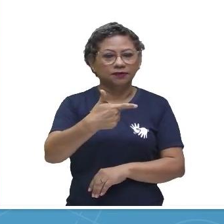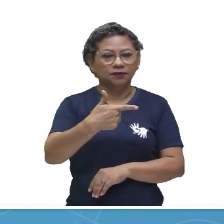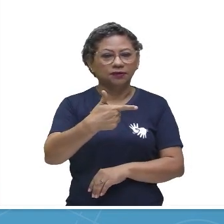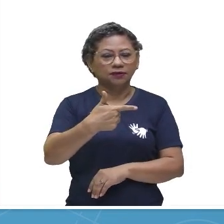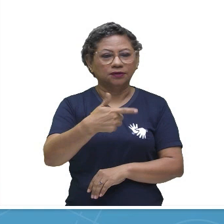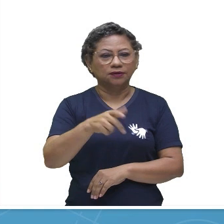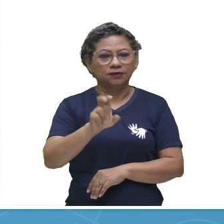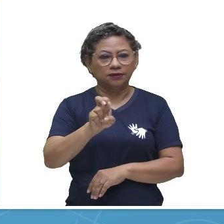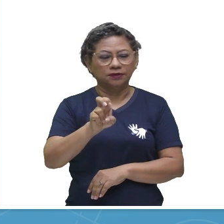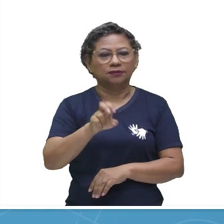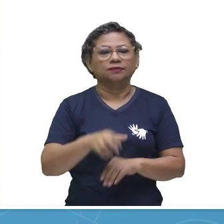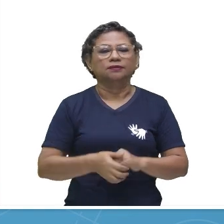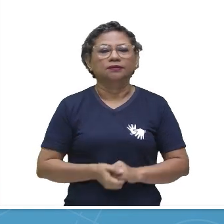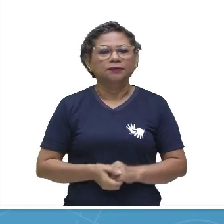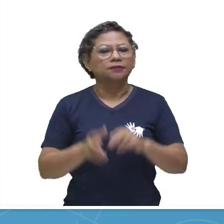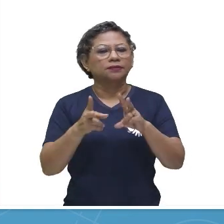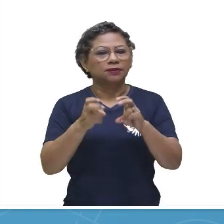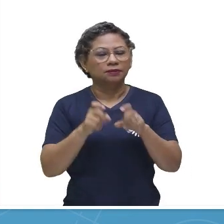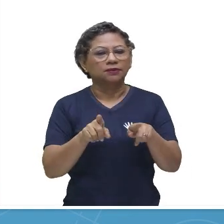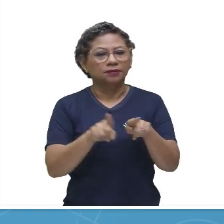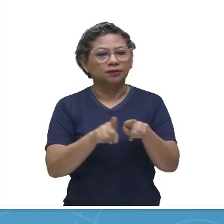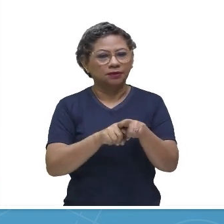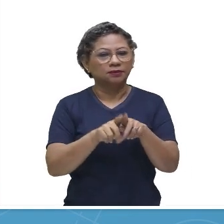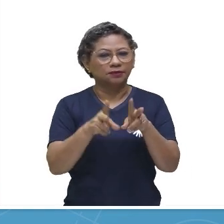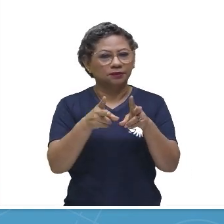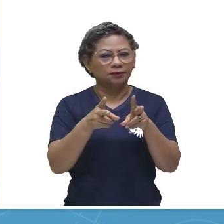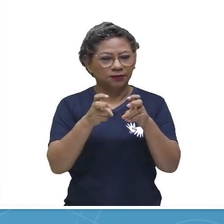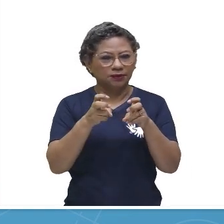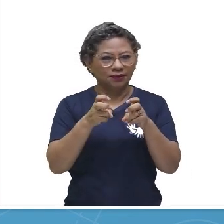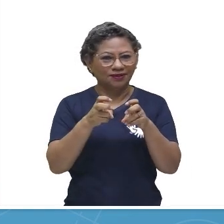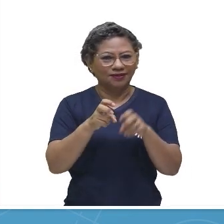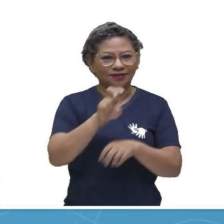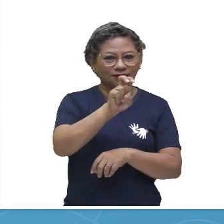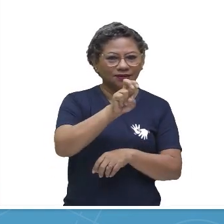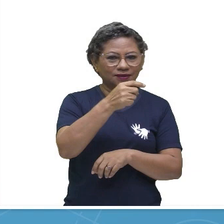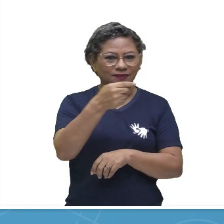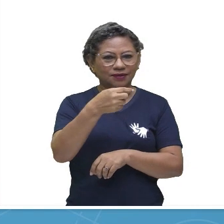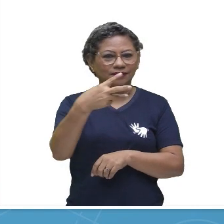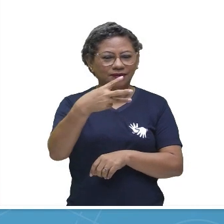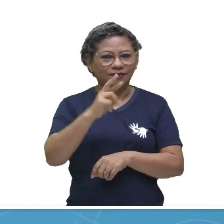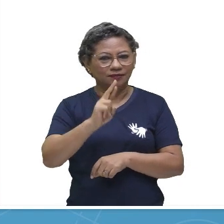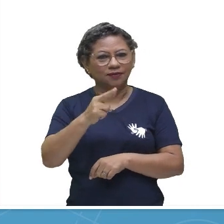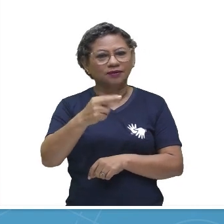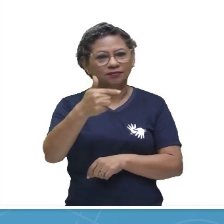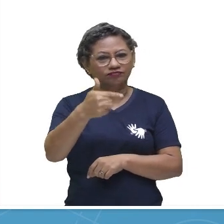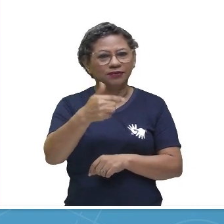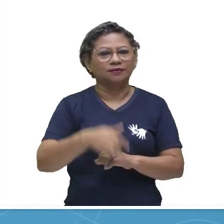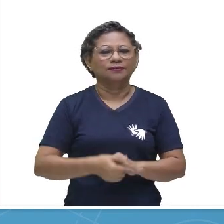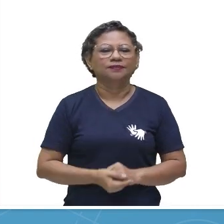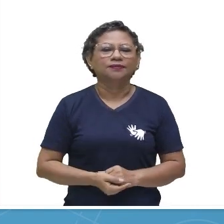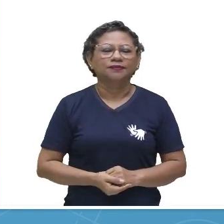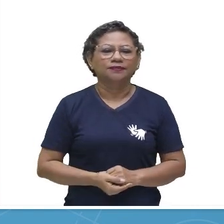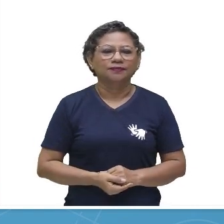que calcular as potências, então, tá bom? B, menos 2, né? Nonos elevado à